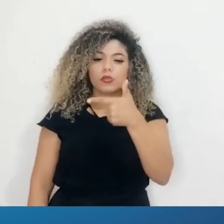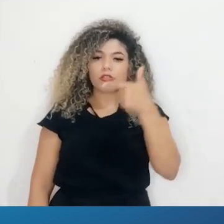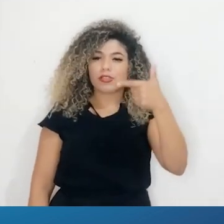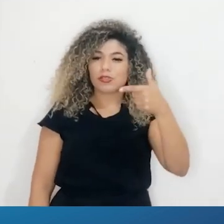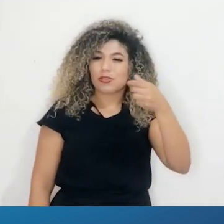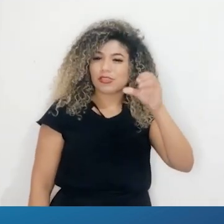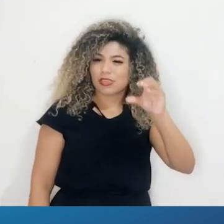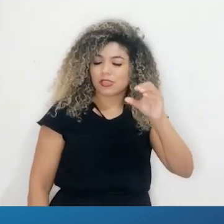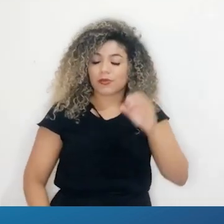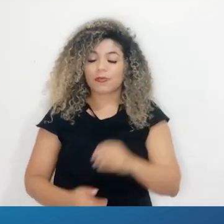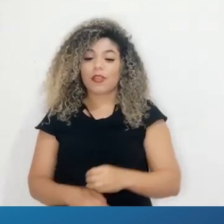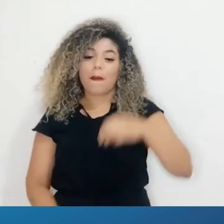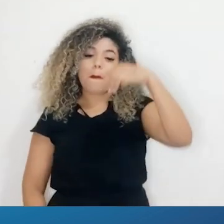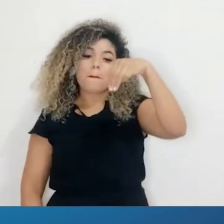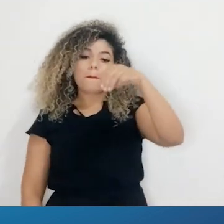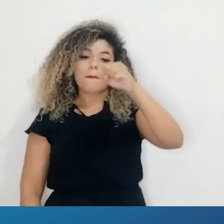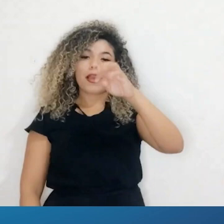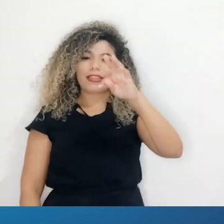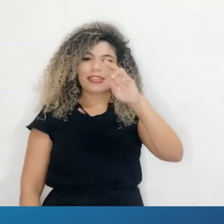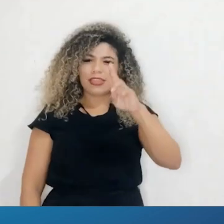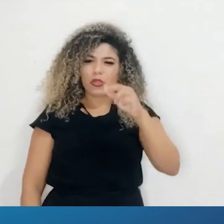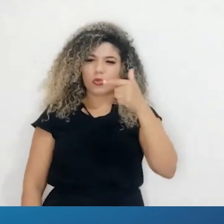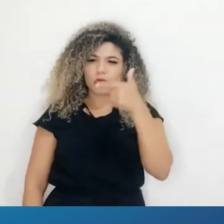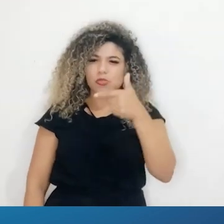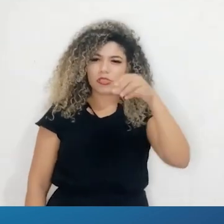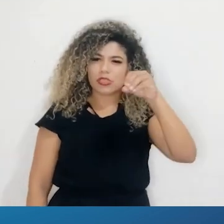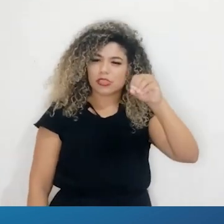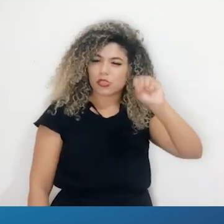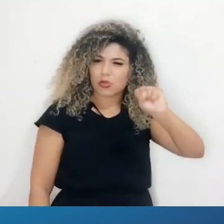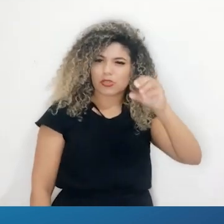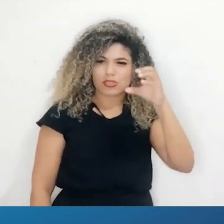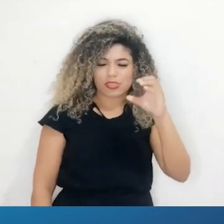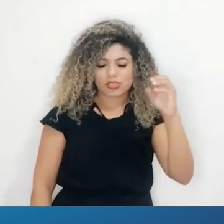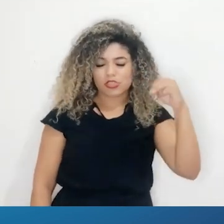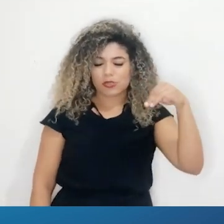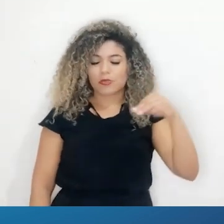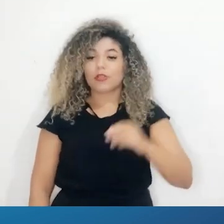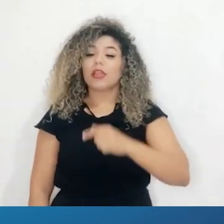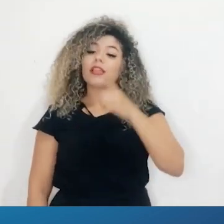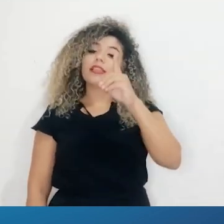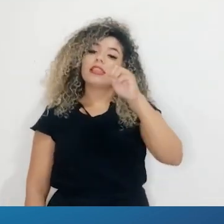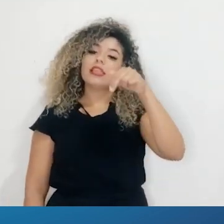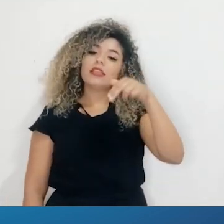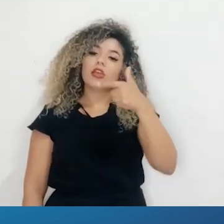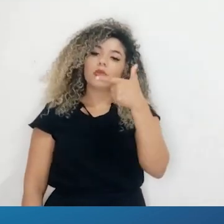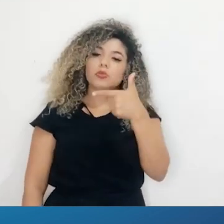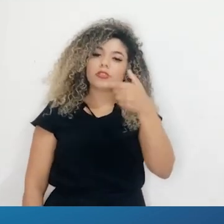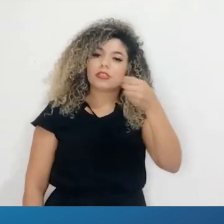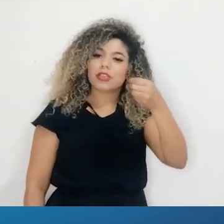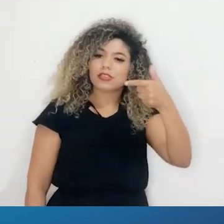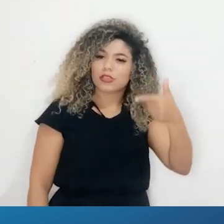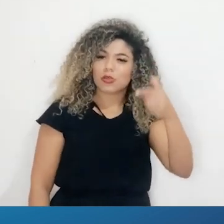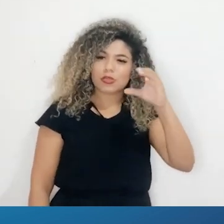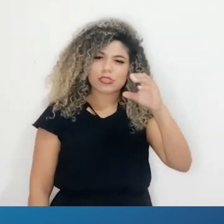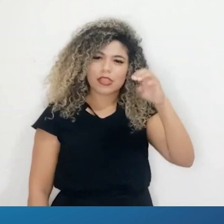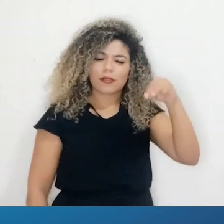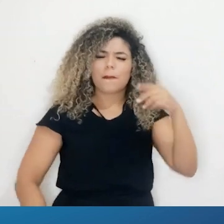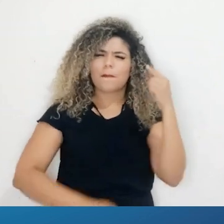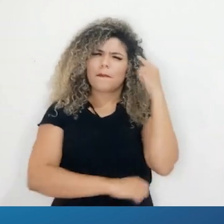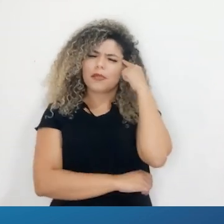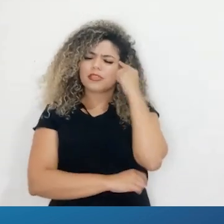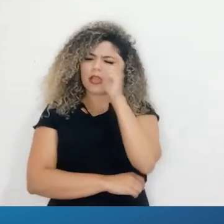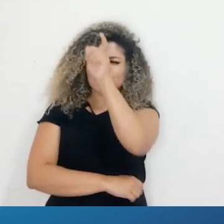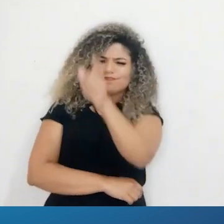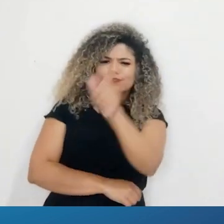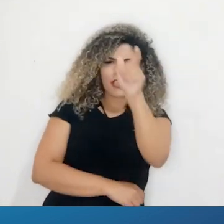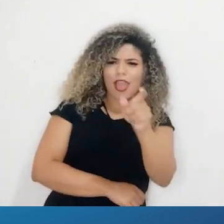Mateus 208 cm e Daniel 202 cm percebam que nós temos jogadores